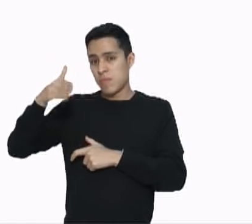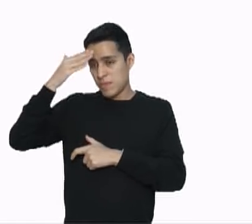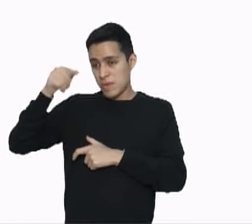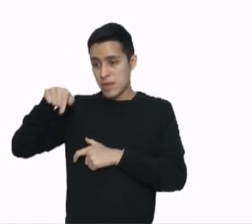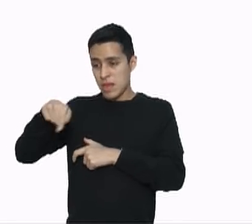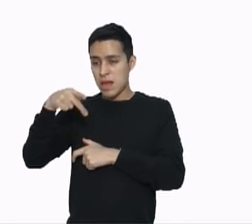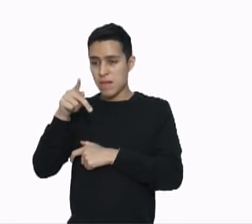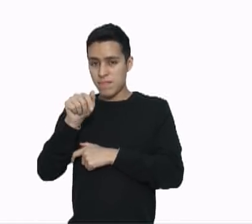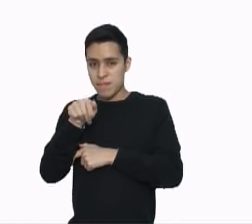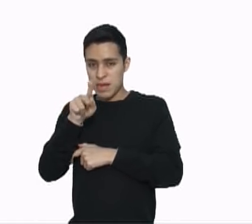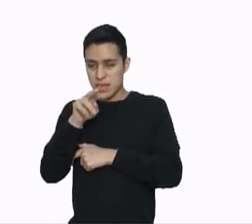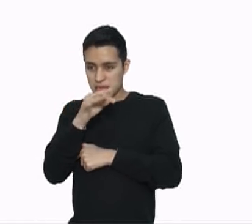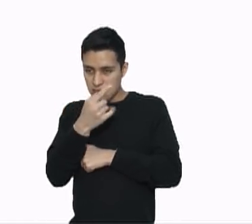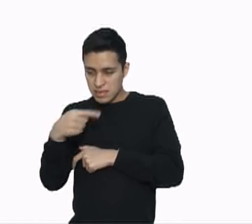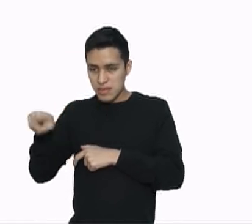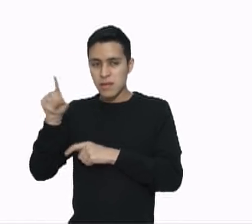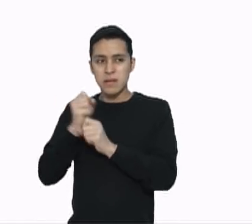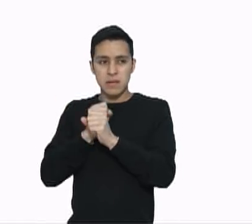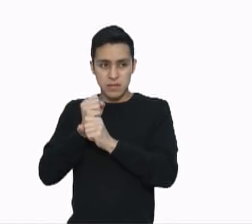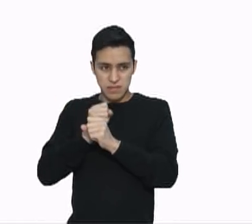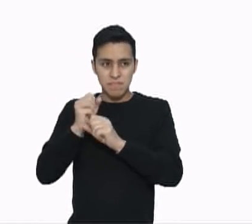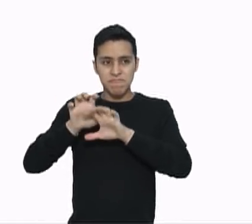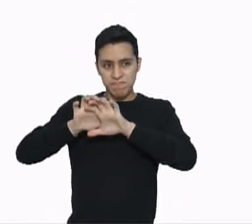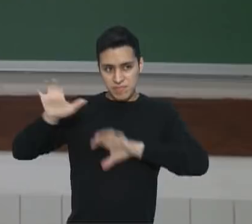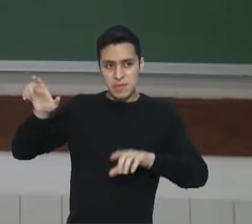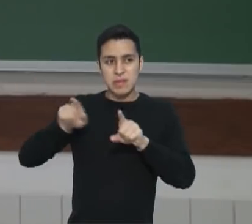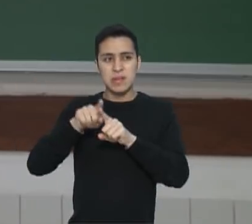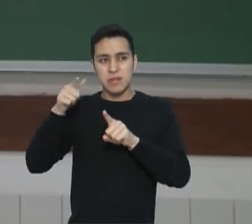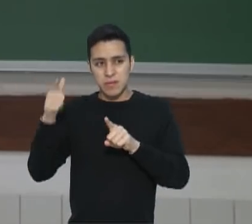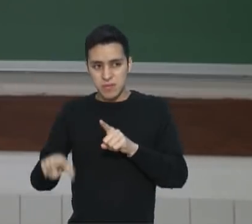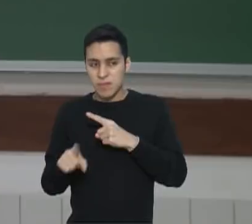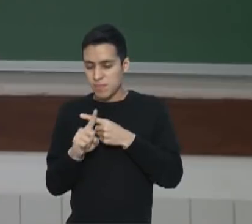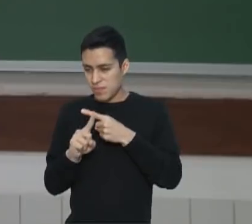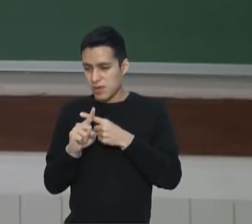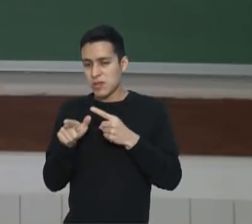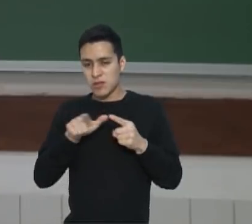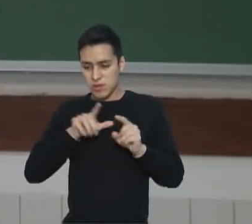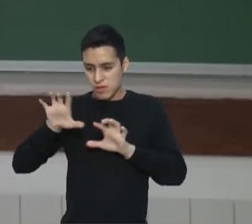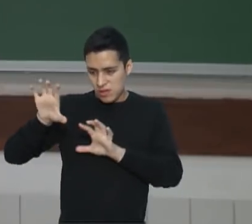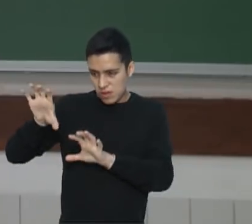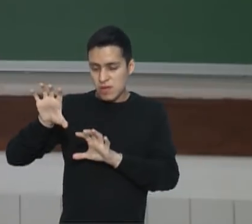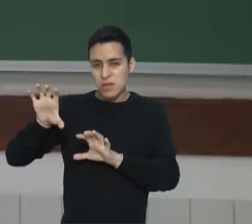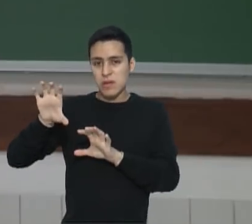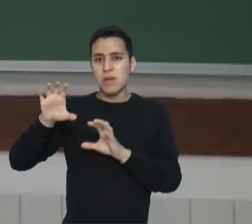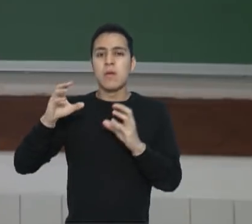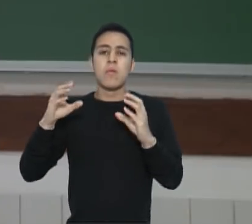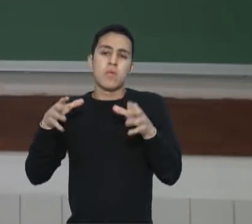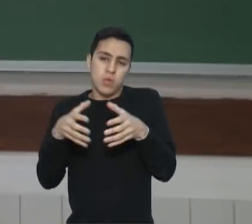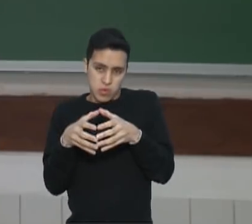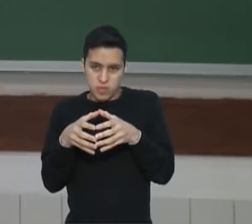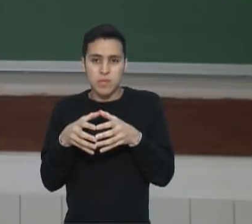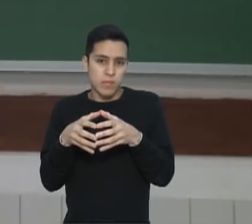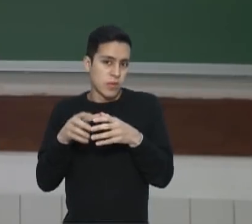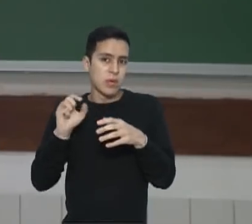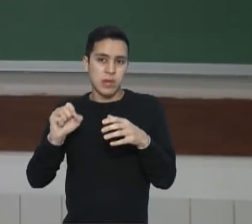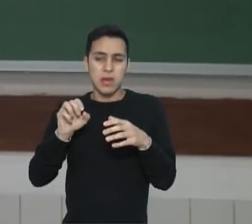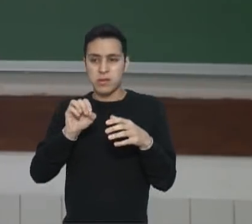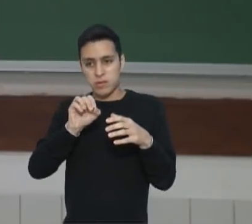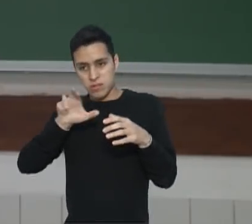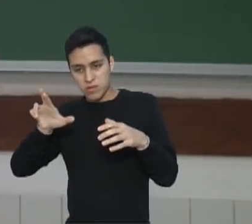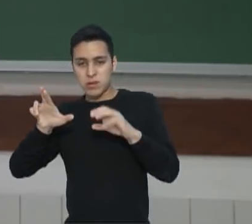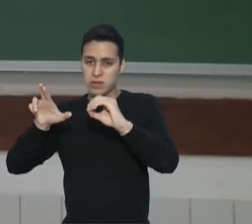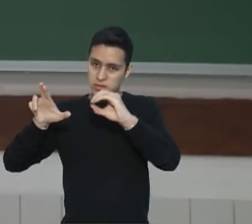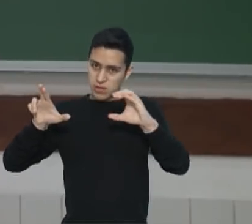do Paquistão, em 72, é dividida também, novamente, porque havia uma porção oriental e uma porção ocidental divididas justamente pela Índia,